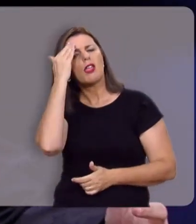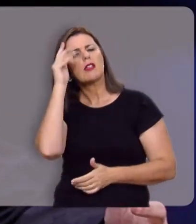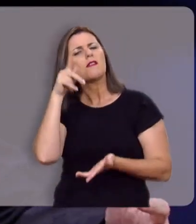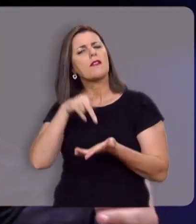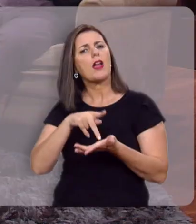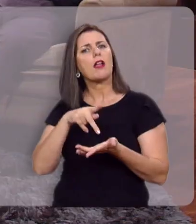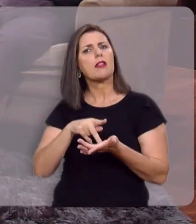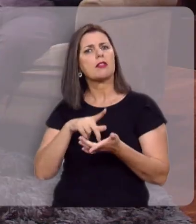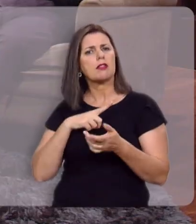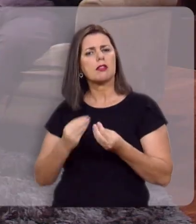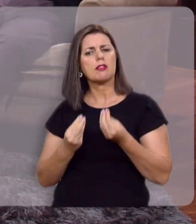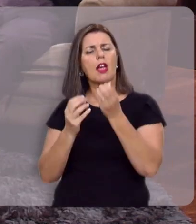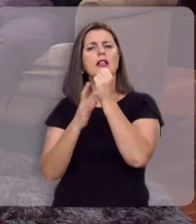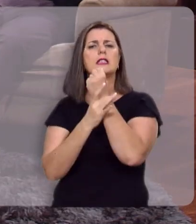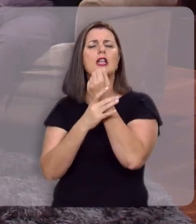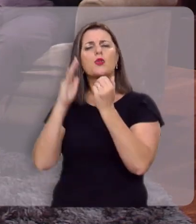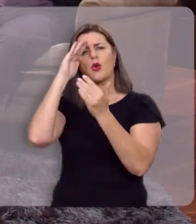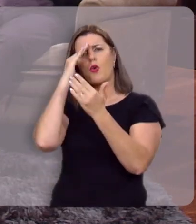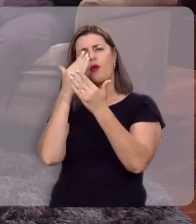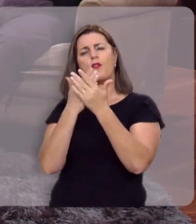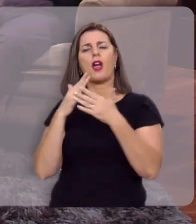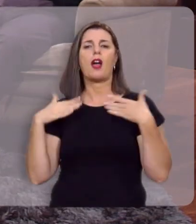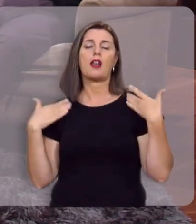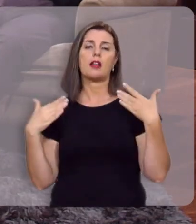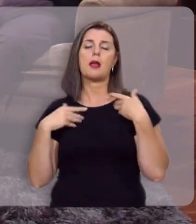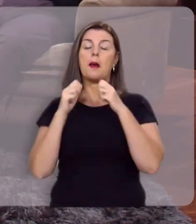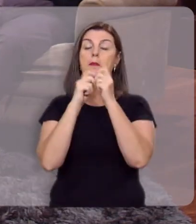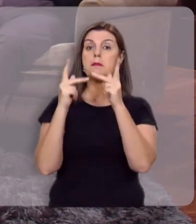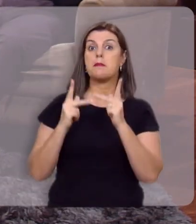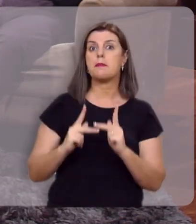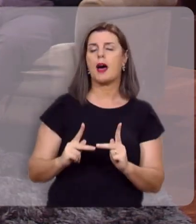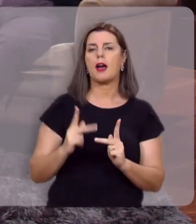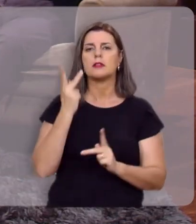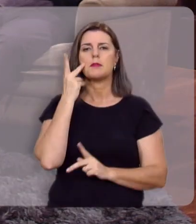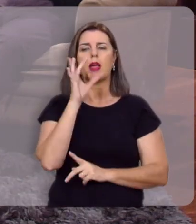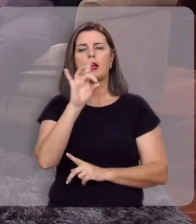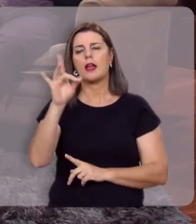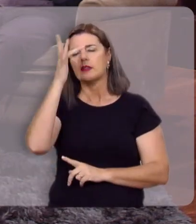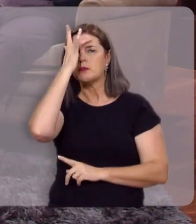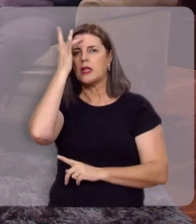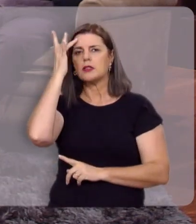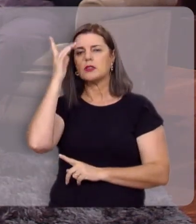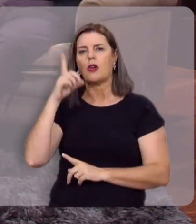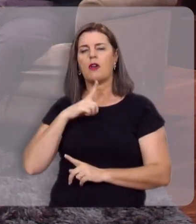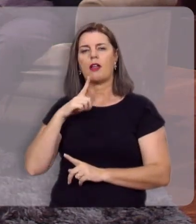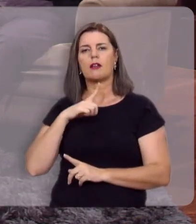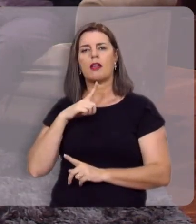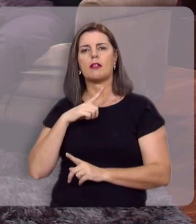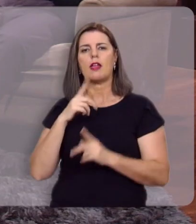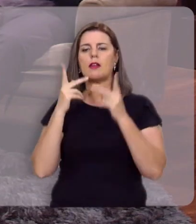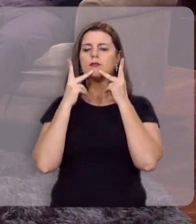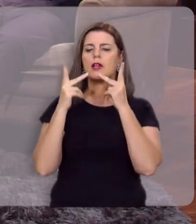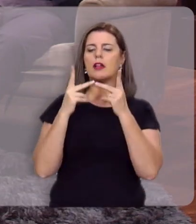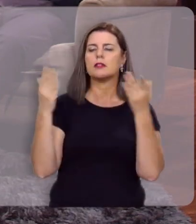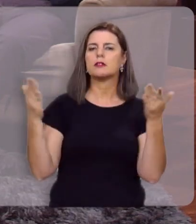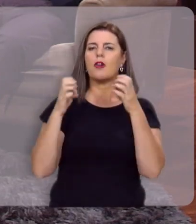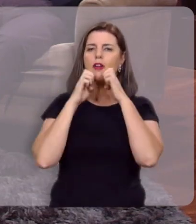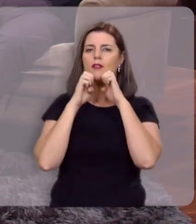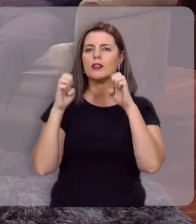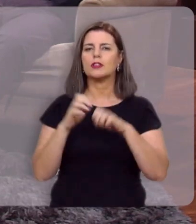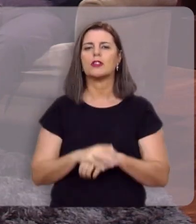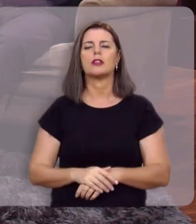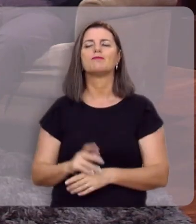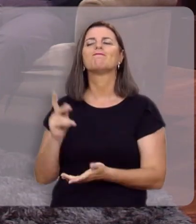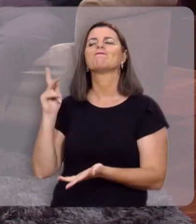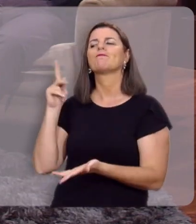entendimento, de fato, traga segurança, confiança, alegria e paz para aqueles que são alvo da mensagem do Evangelho, não